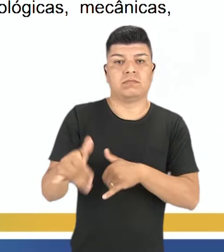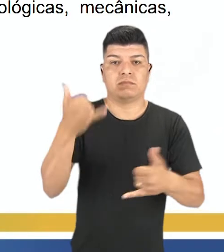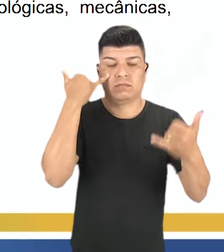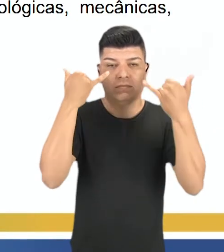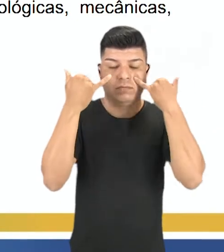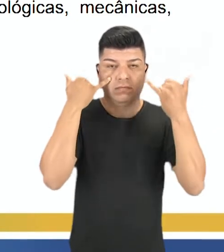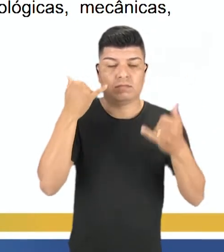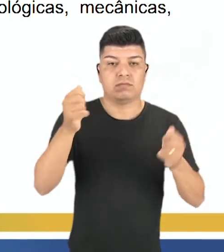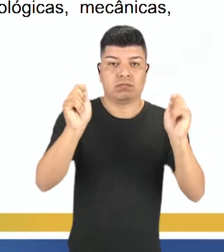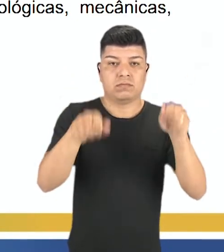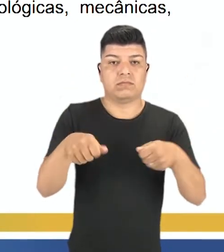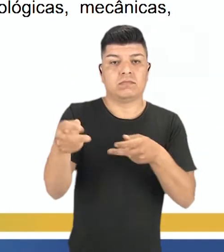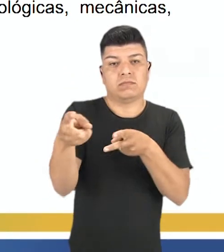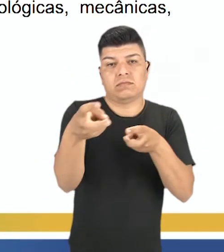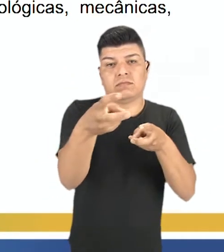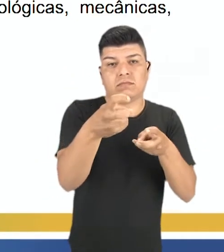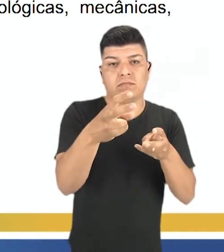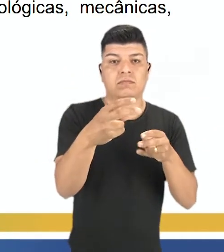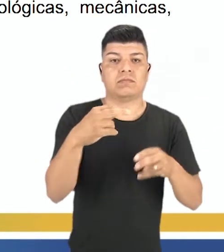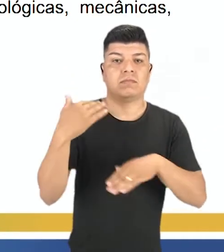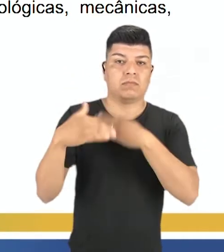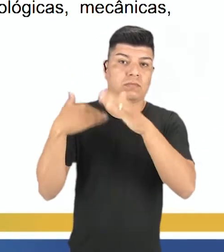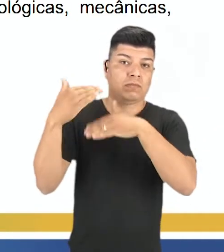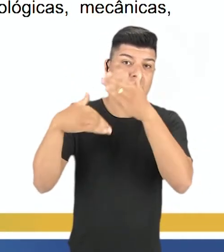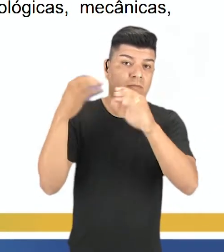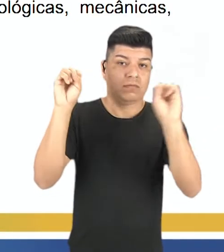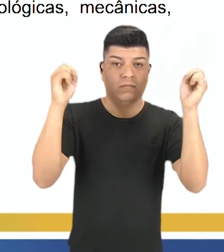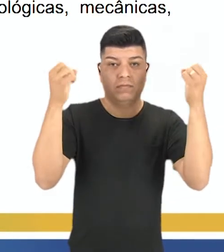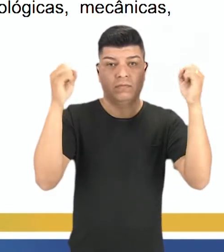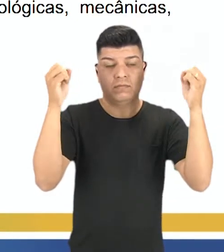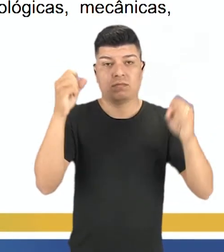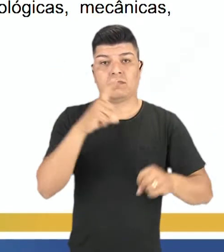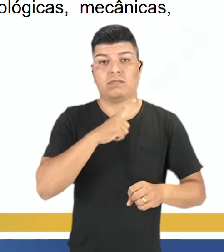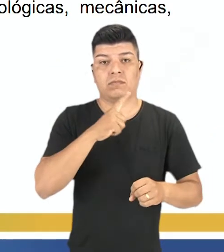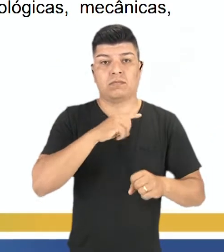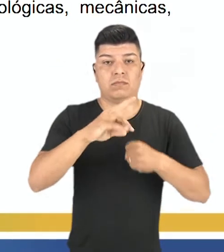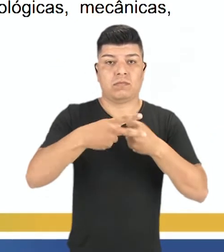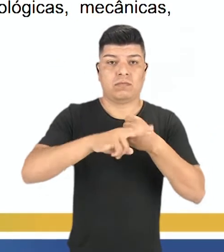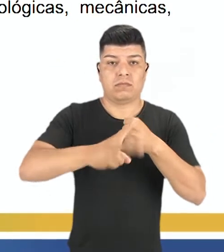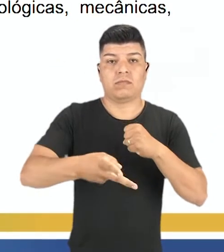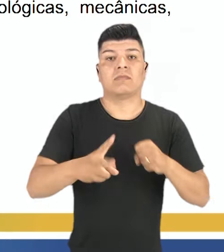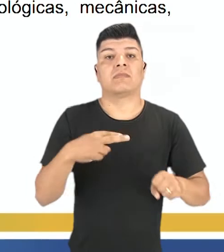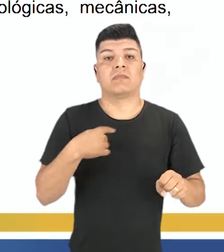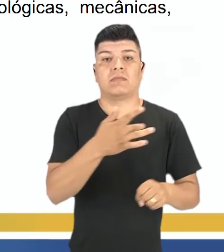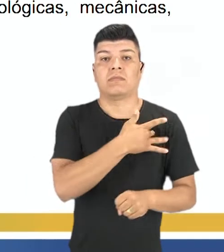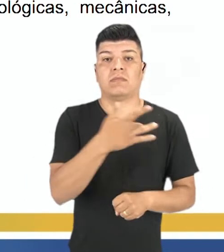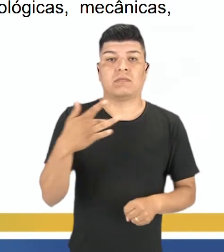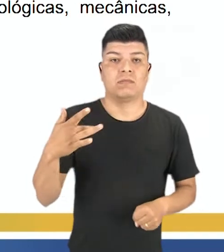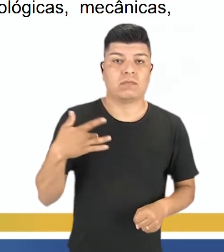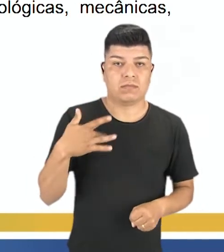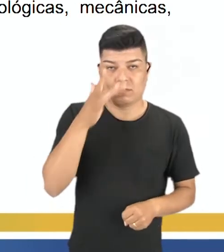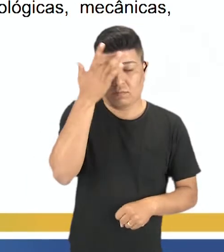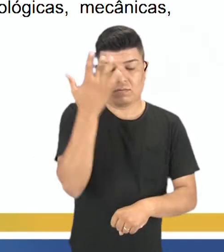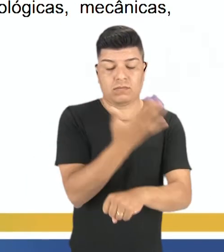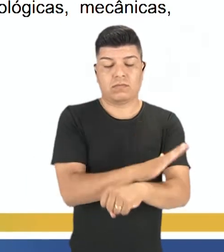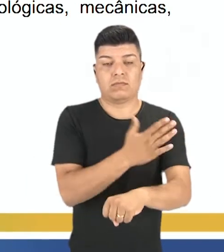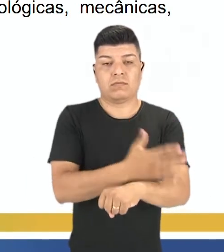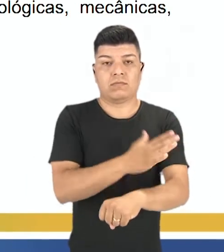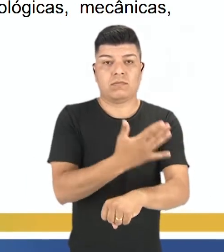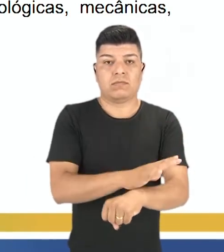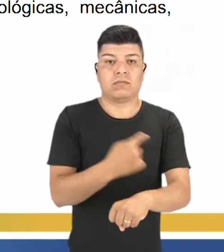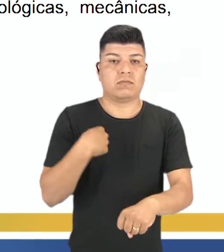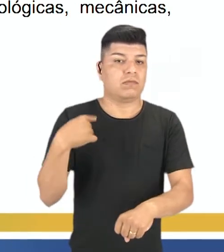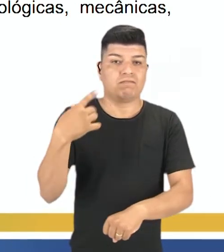possível perceber a ideia crescente que o exercício físico tem como consequência a saúde do praticante. Entretanto, não